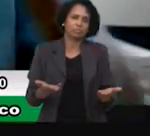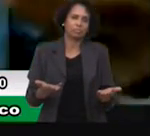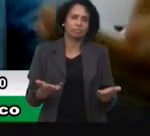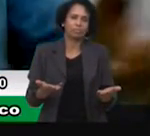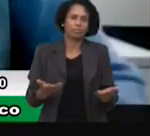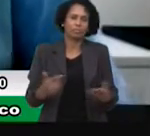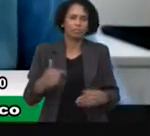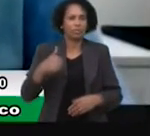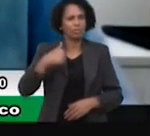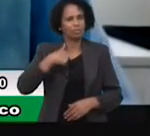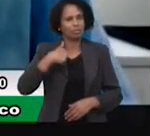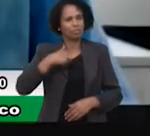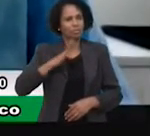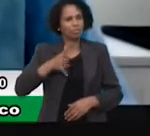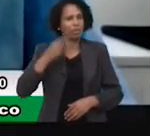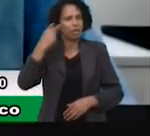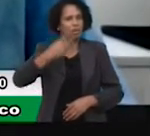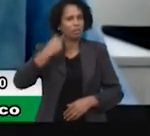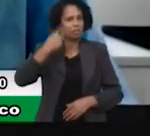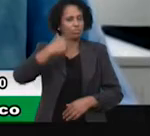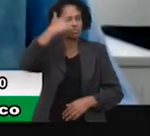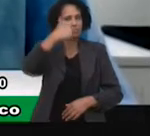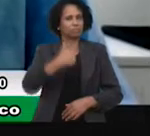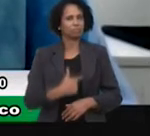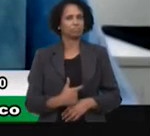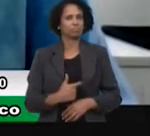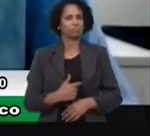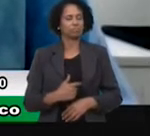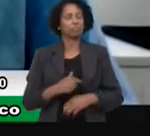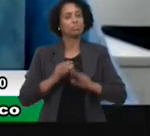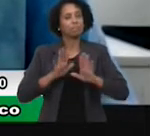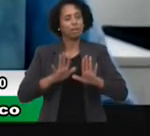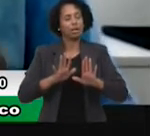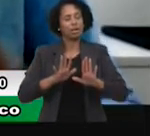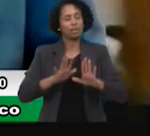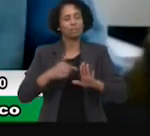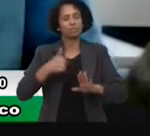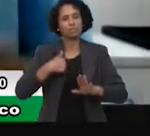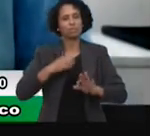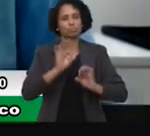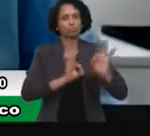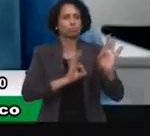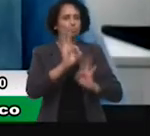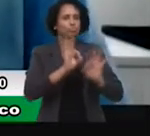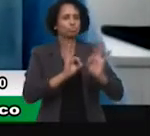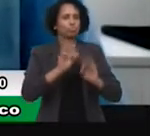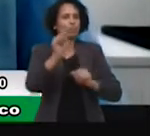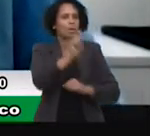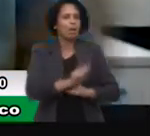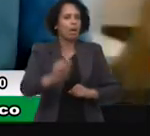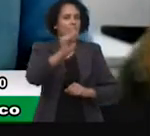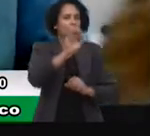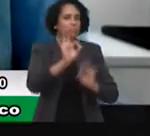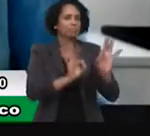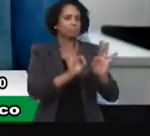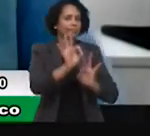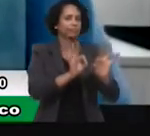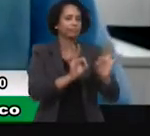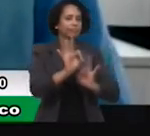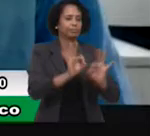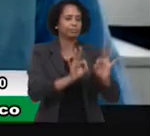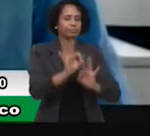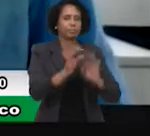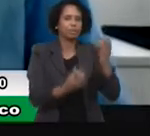já passei aqui, montei, estou montando aí, acabamos de montar uma associação de anticorrupção só fazer um trabalho pela cidade, para alguns outros